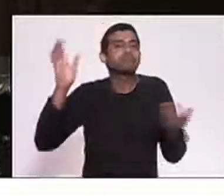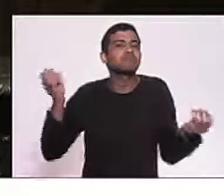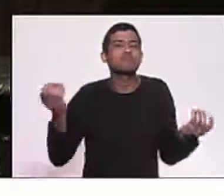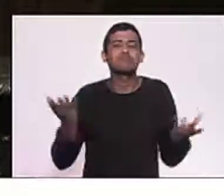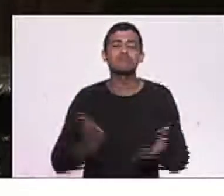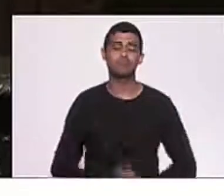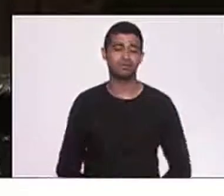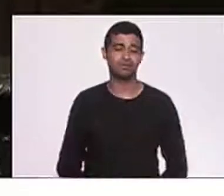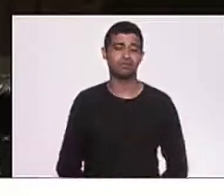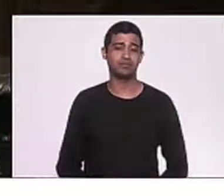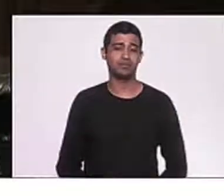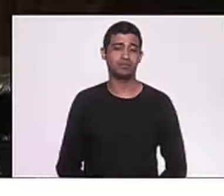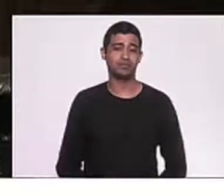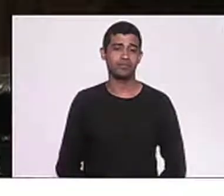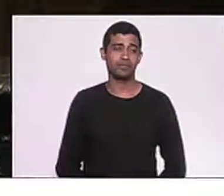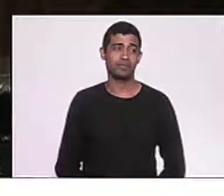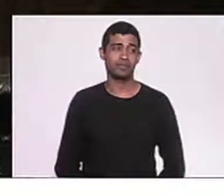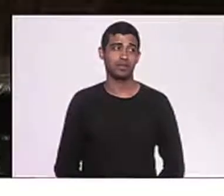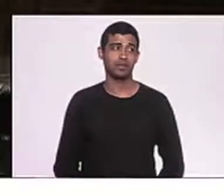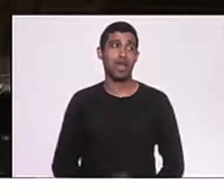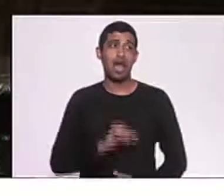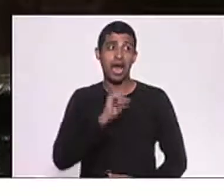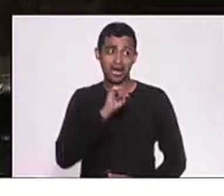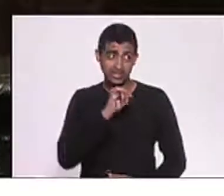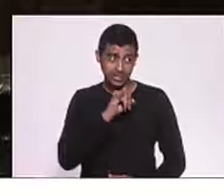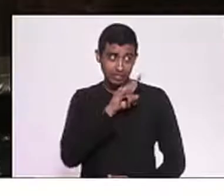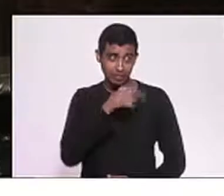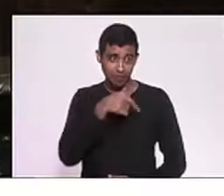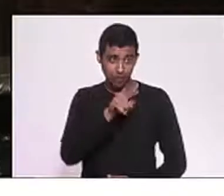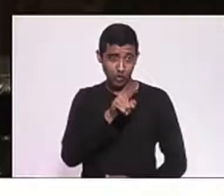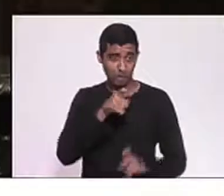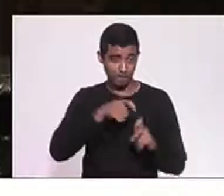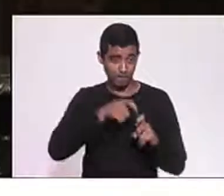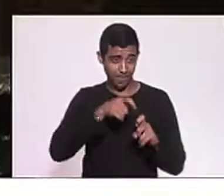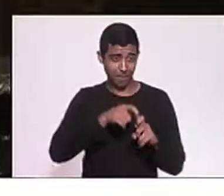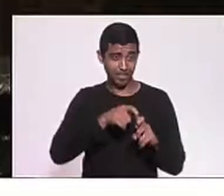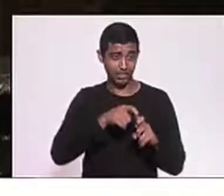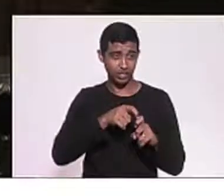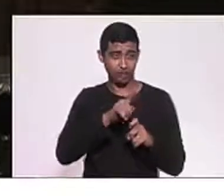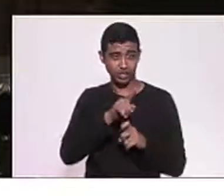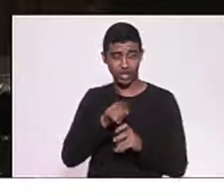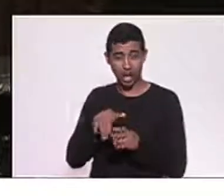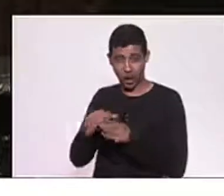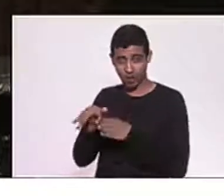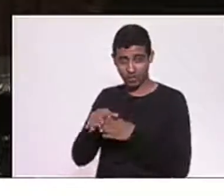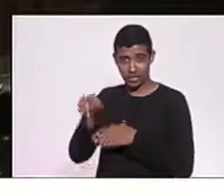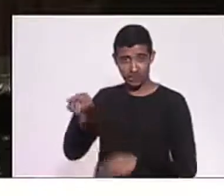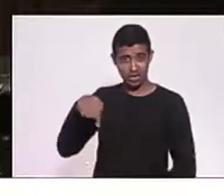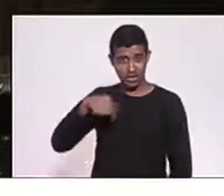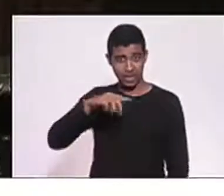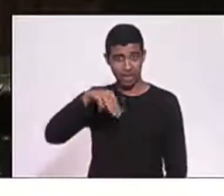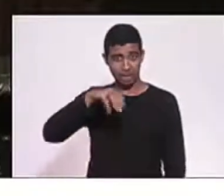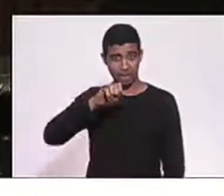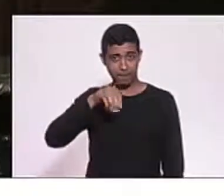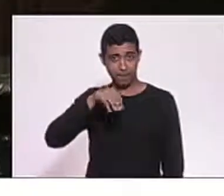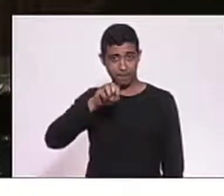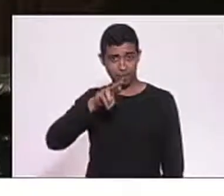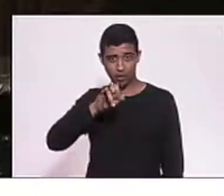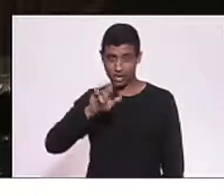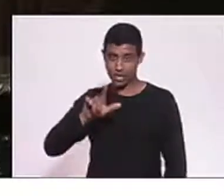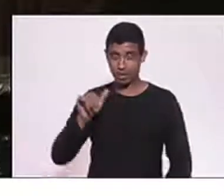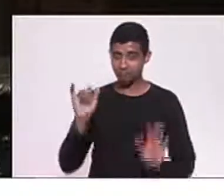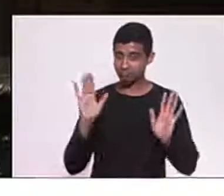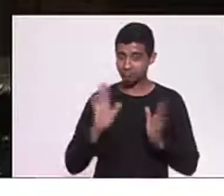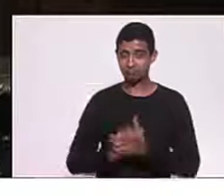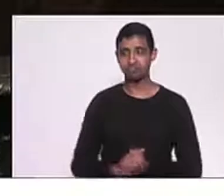se Vossa Excelência fosse médico, receitava um memorial da vida para ele. Bom,